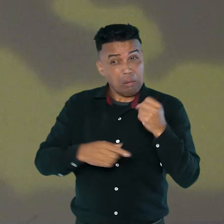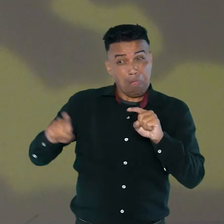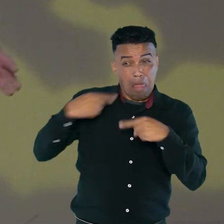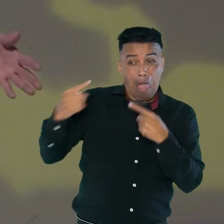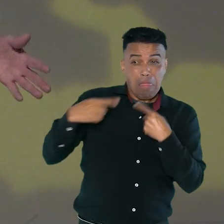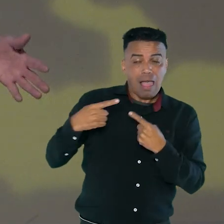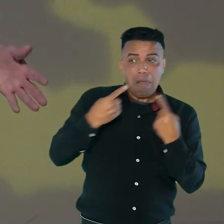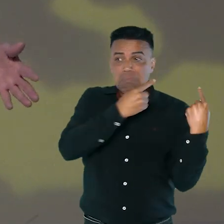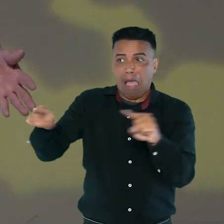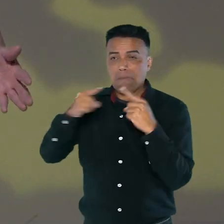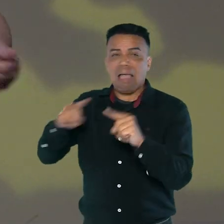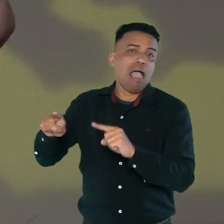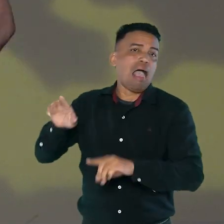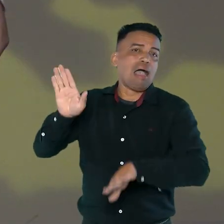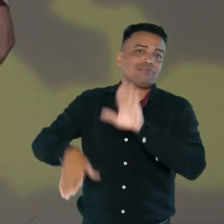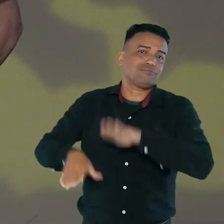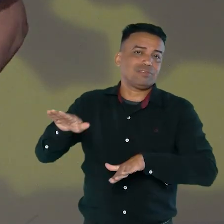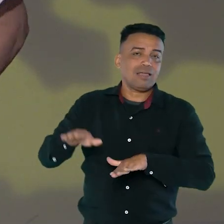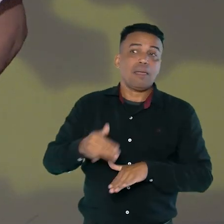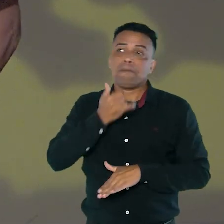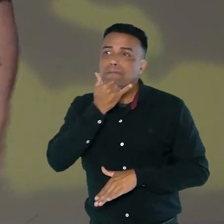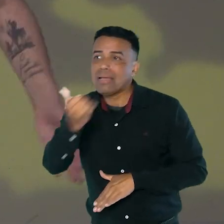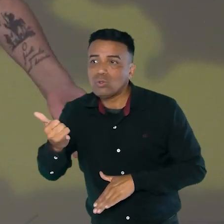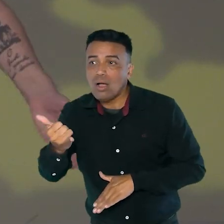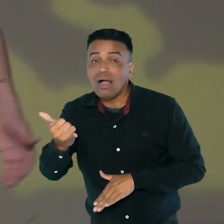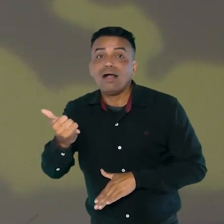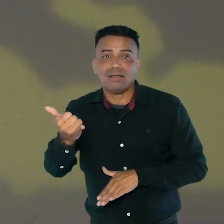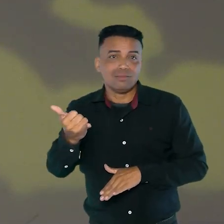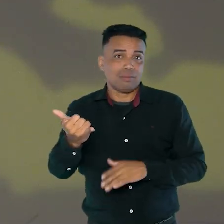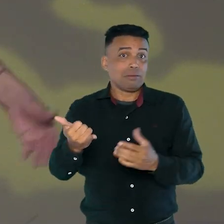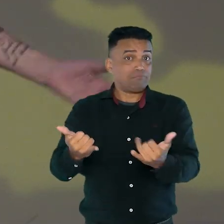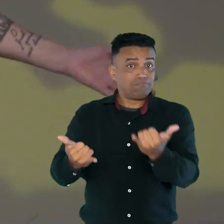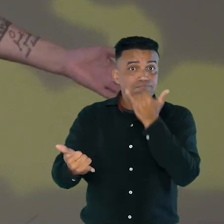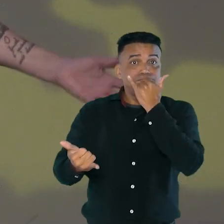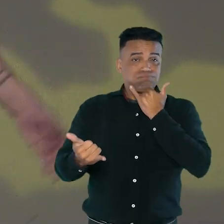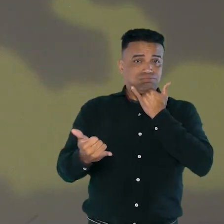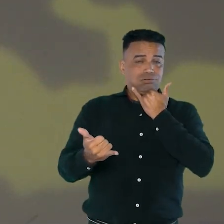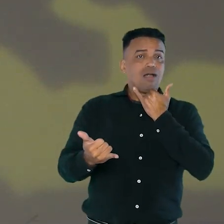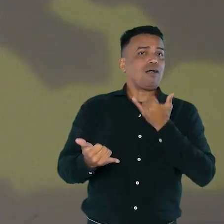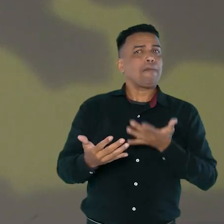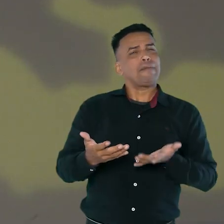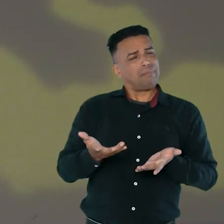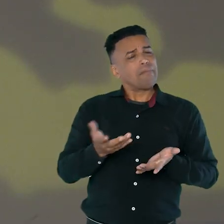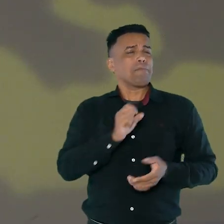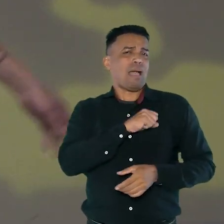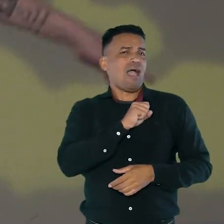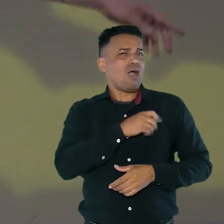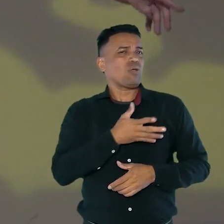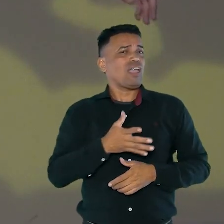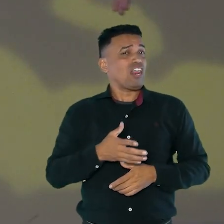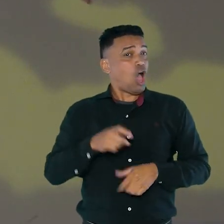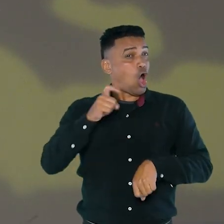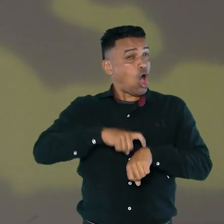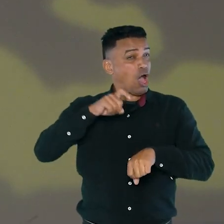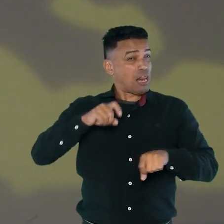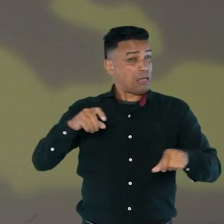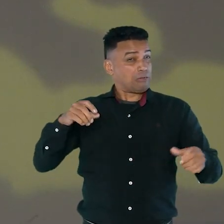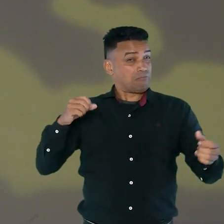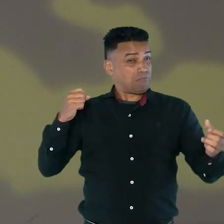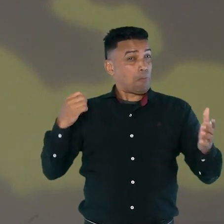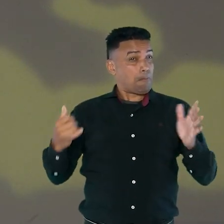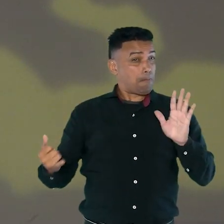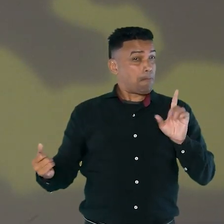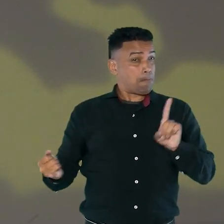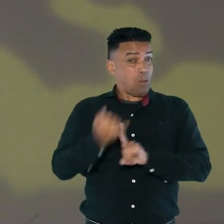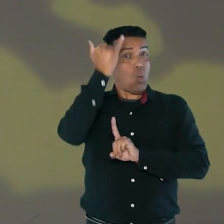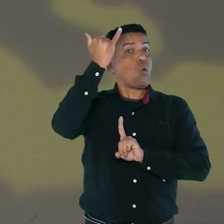todo dia, nem bater de vez em quando. É perdoar e pedir perdão, sempre. Tenho más notícias. Quando o bicho pegar,